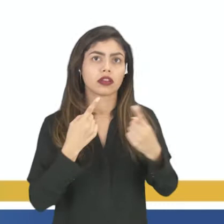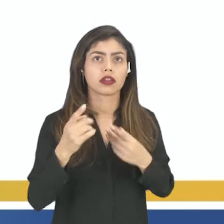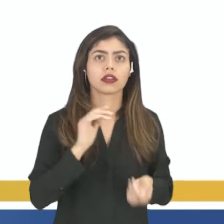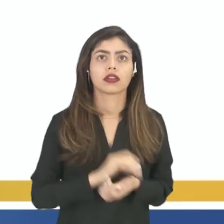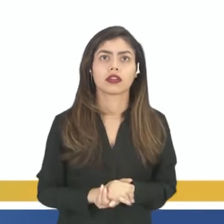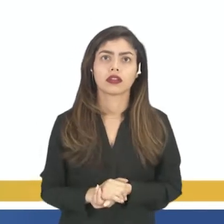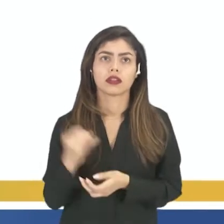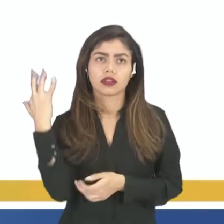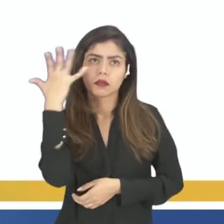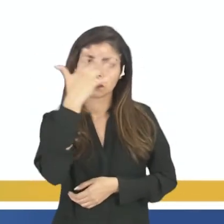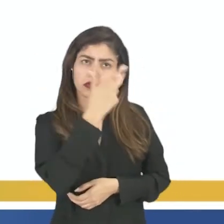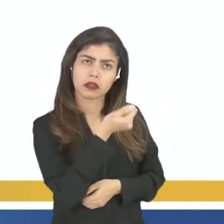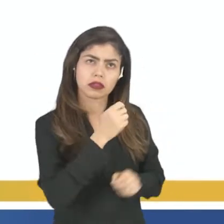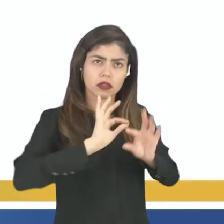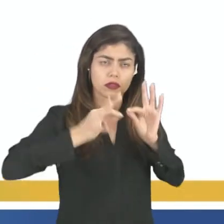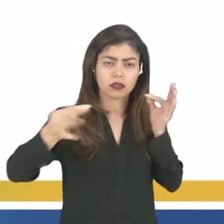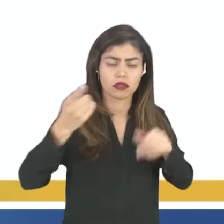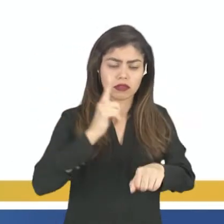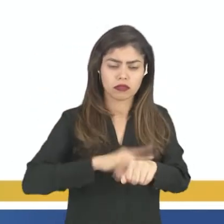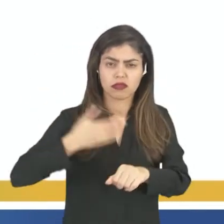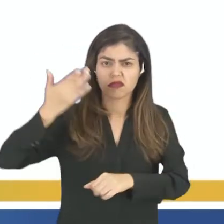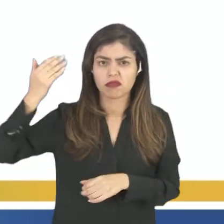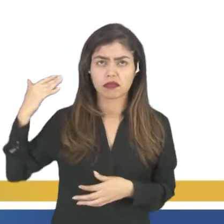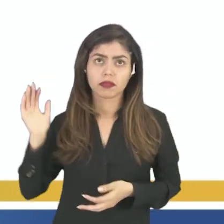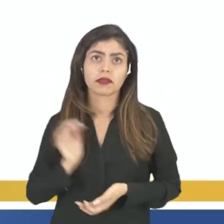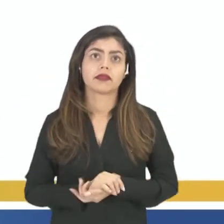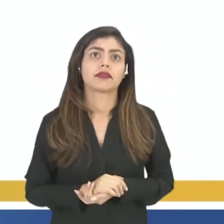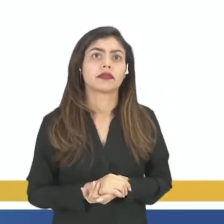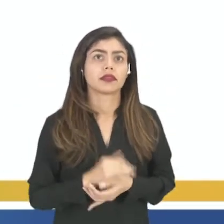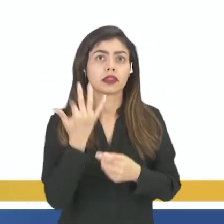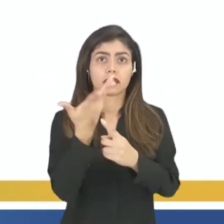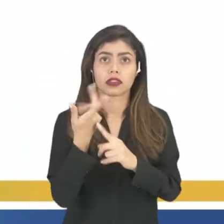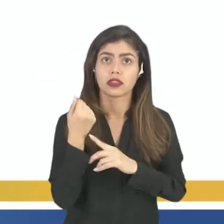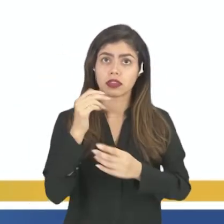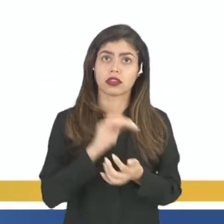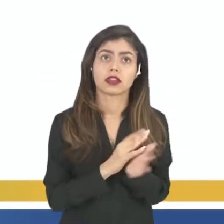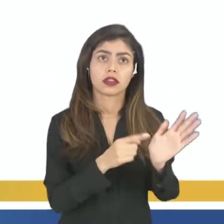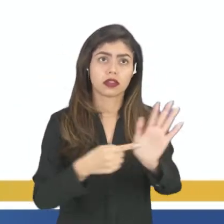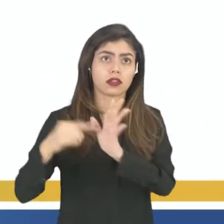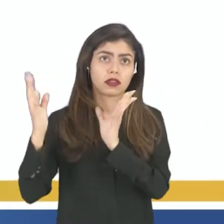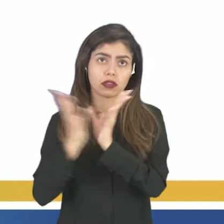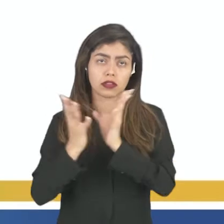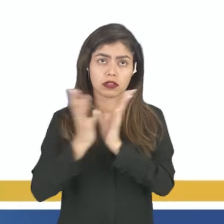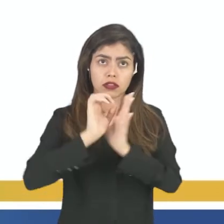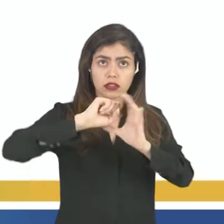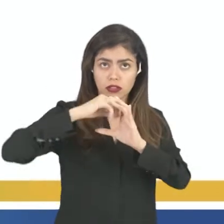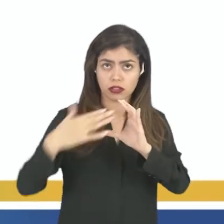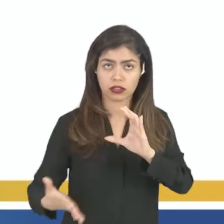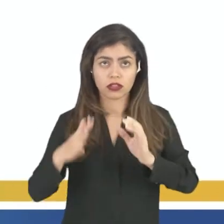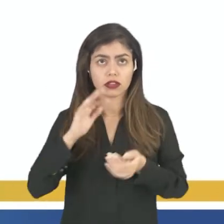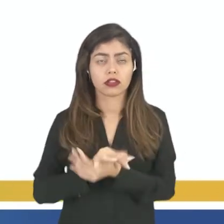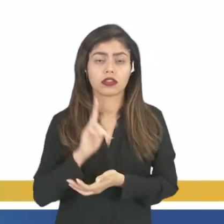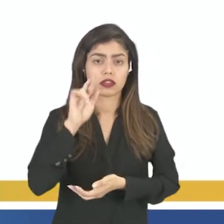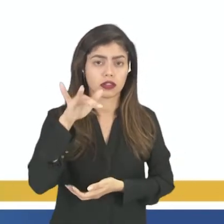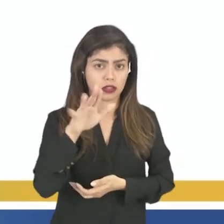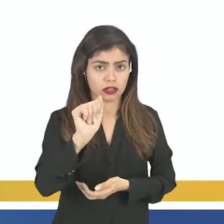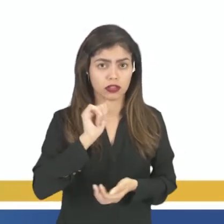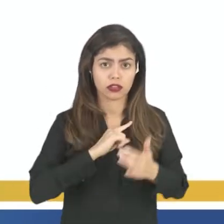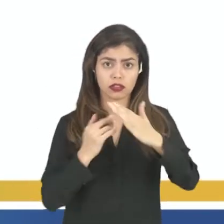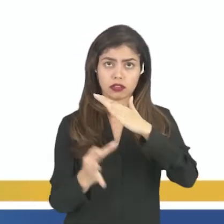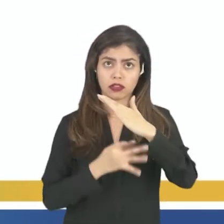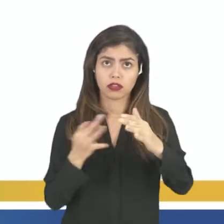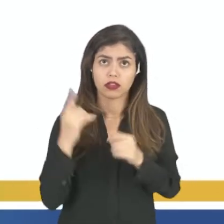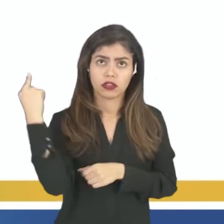as compreensões de beleza ao longo dos tempos. Em artes, designa um conjunto de características formais